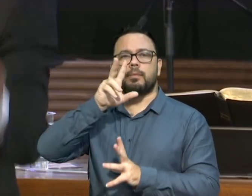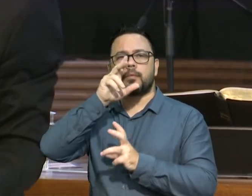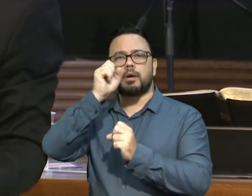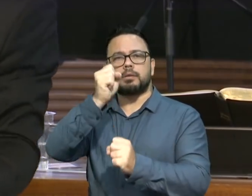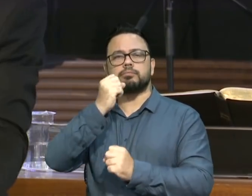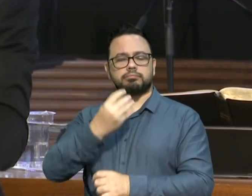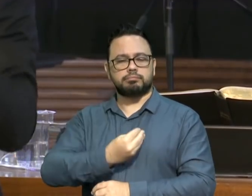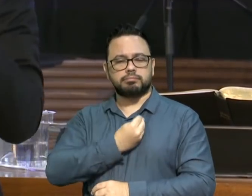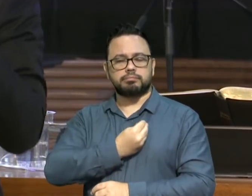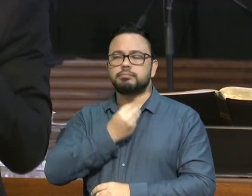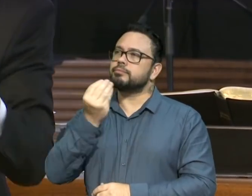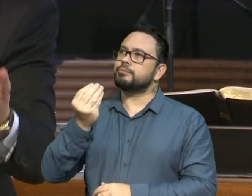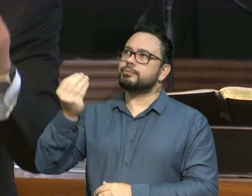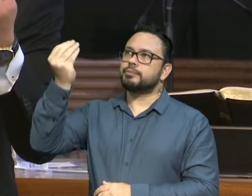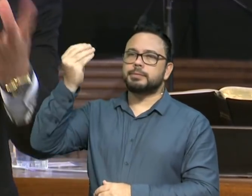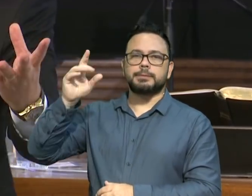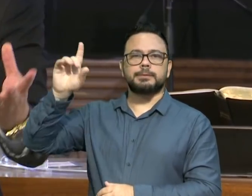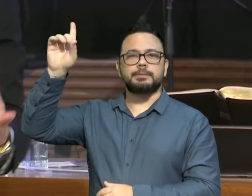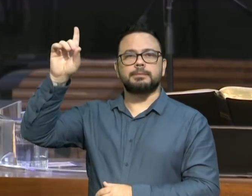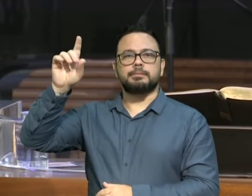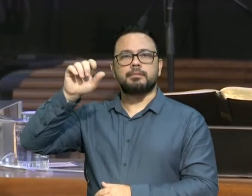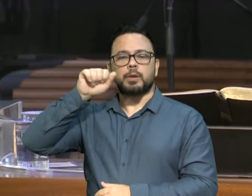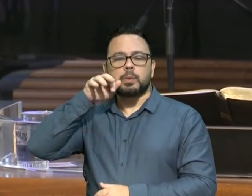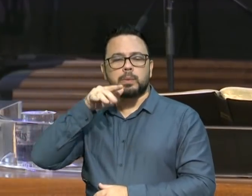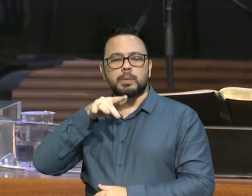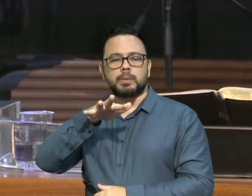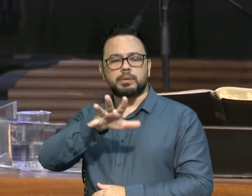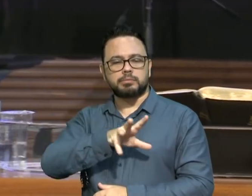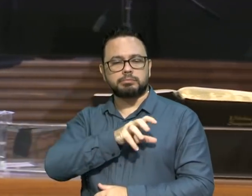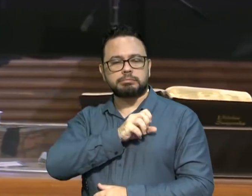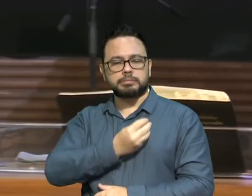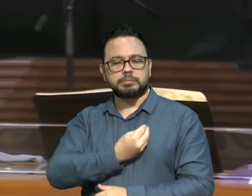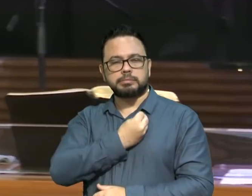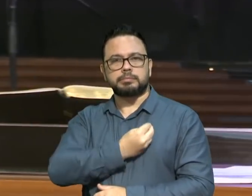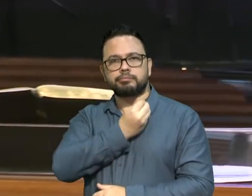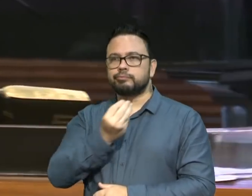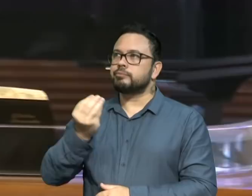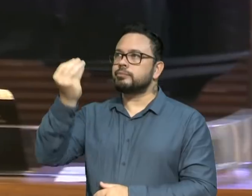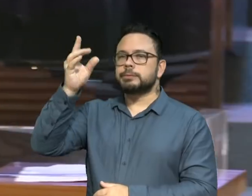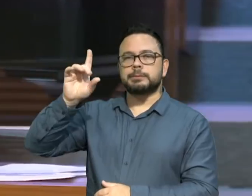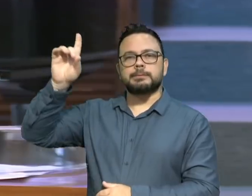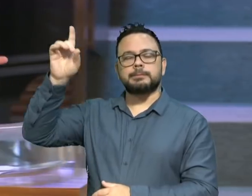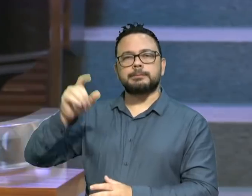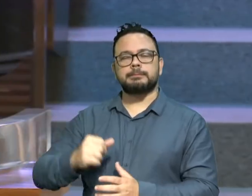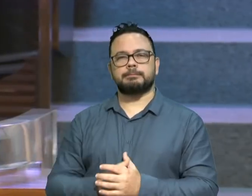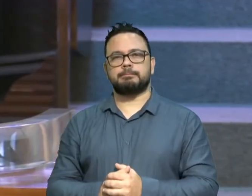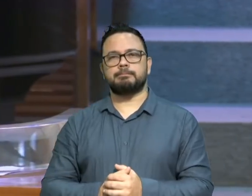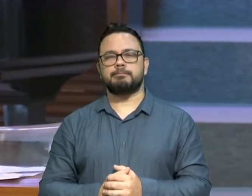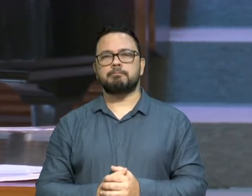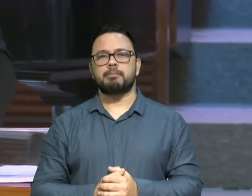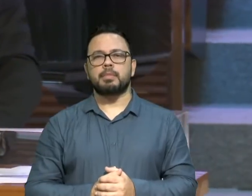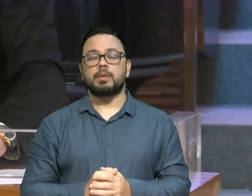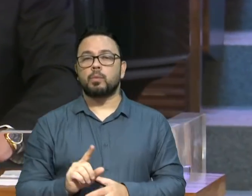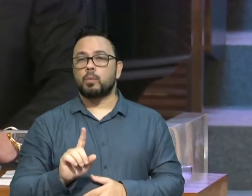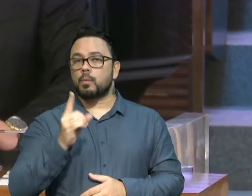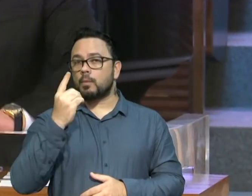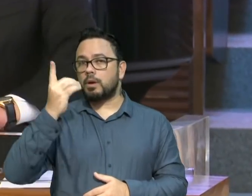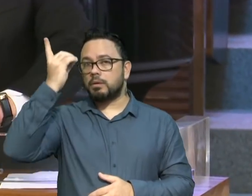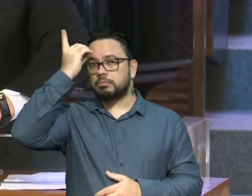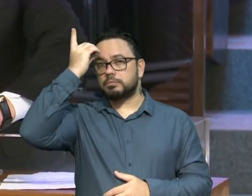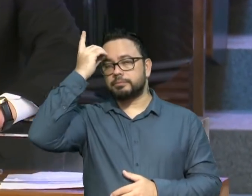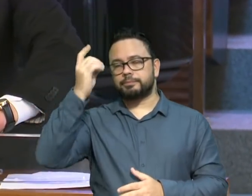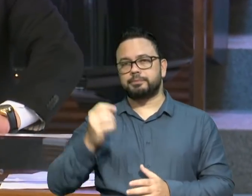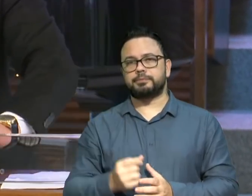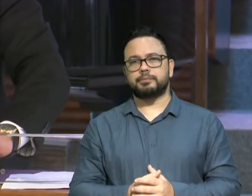vida o fôlego da vida o vento o poder que há na pessoa de Jesus Cristo e último dão